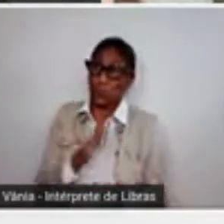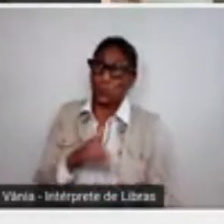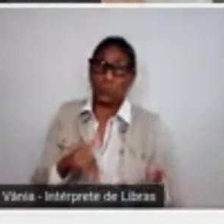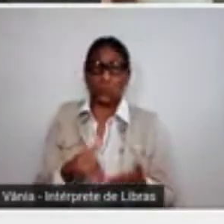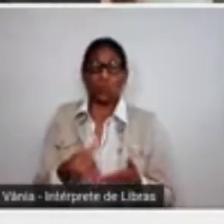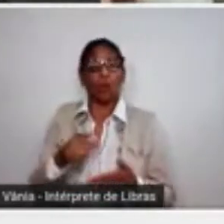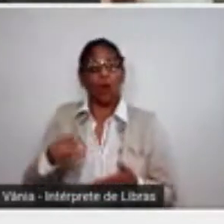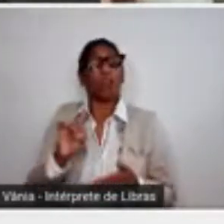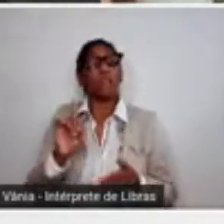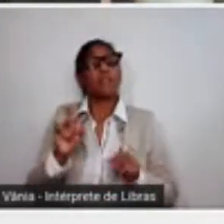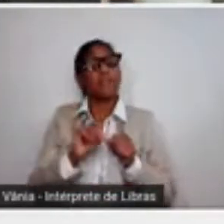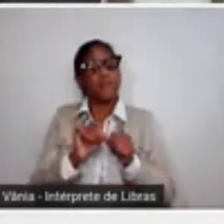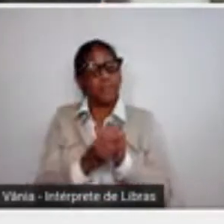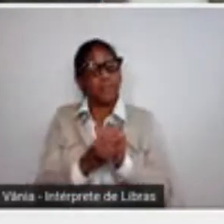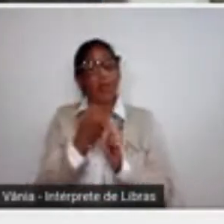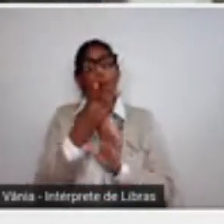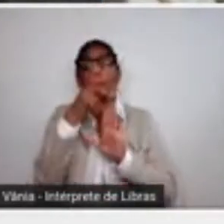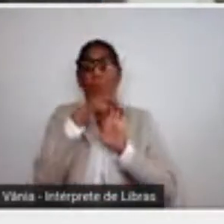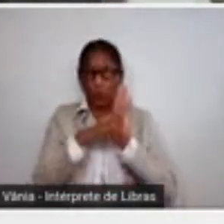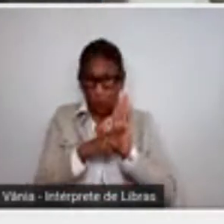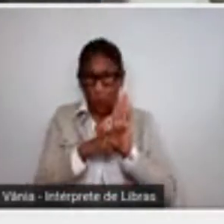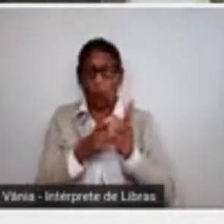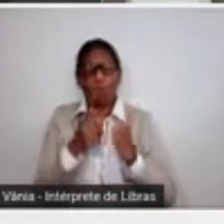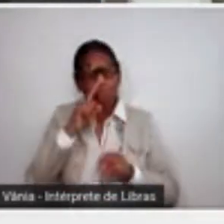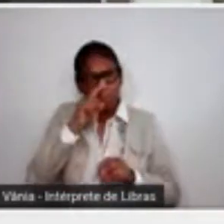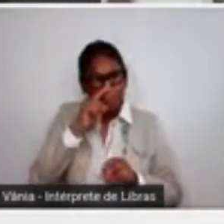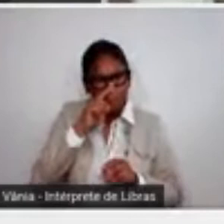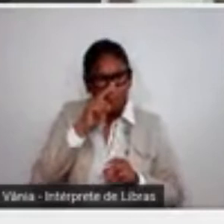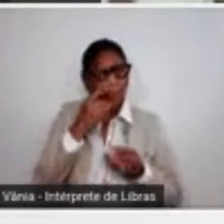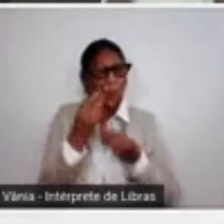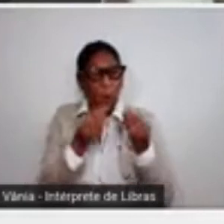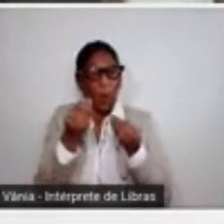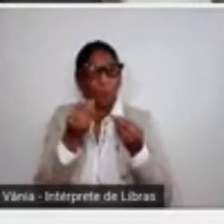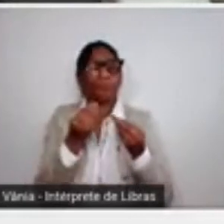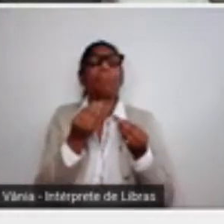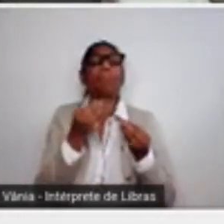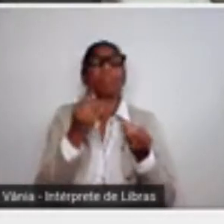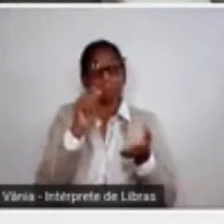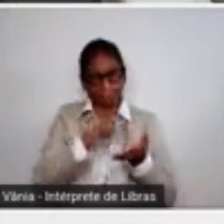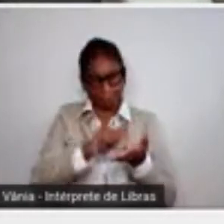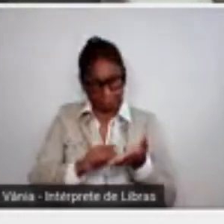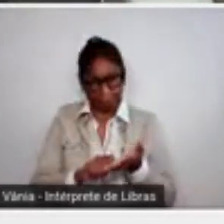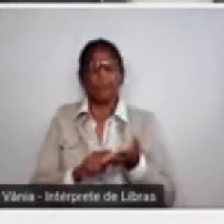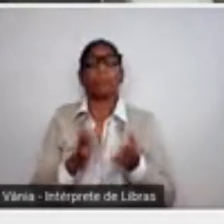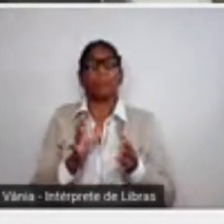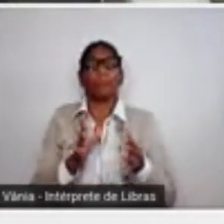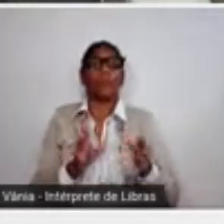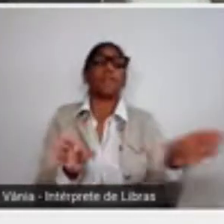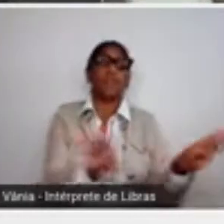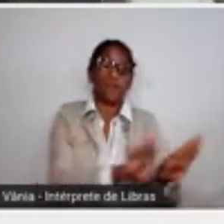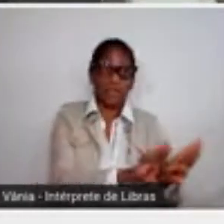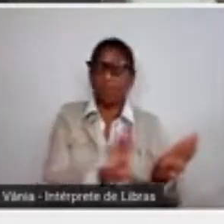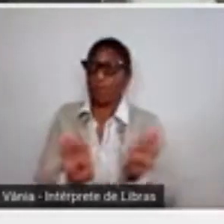Fizemos protocolos ao nível de risco da região, e esses protocolos têm que ser atendidos de acordo com o momento